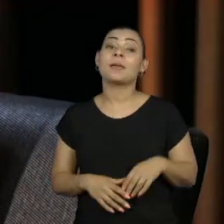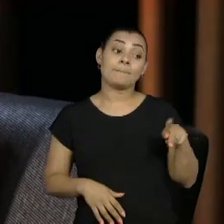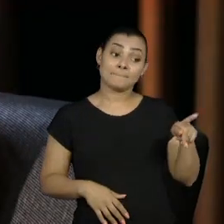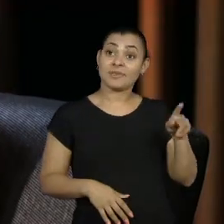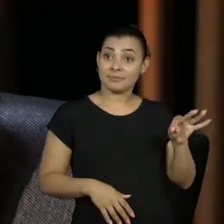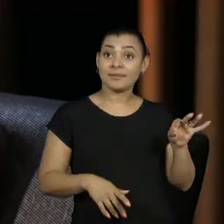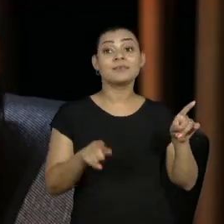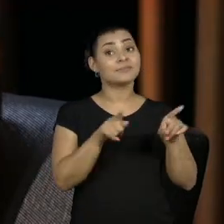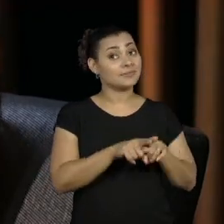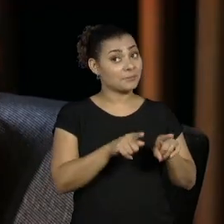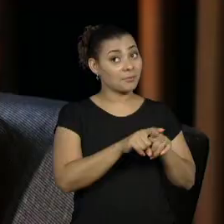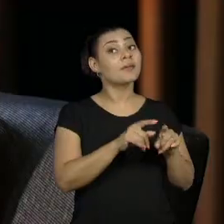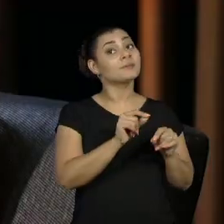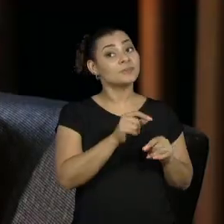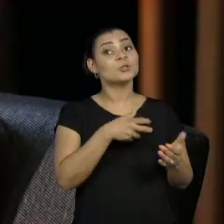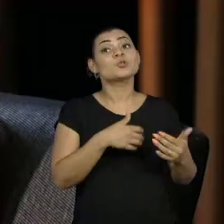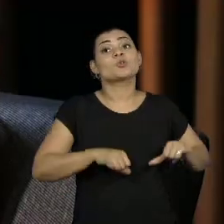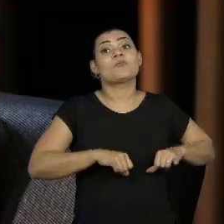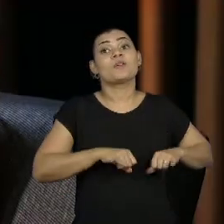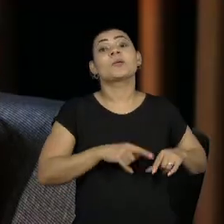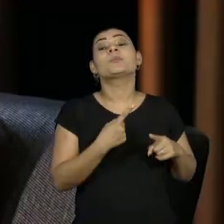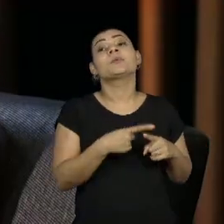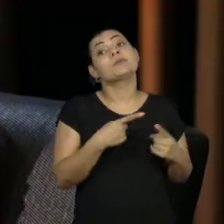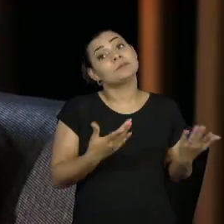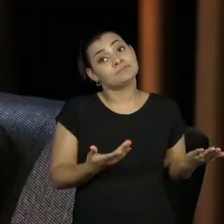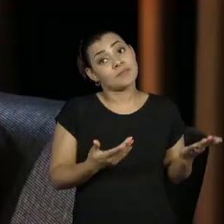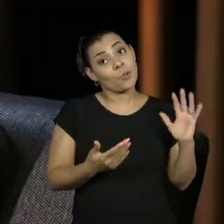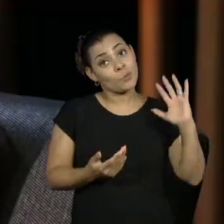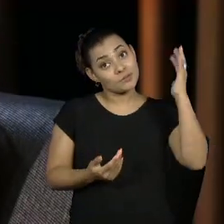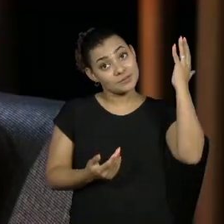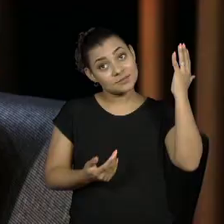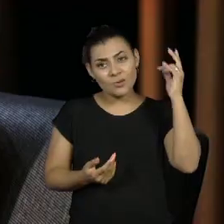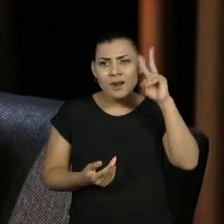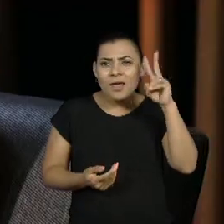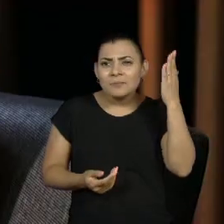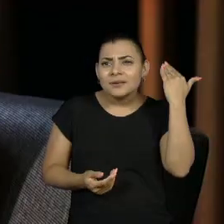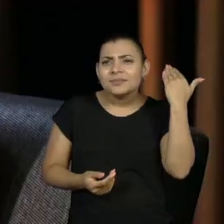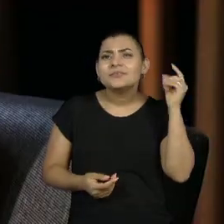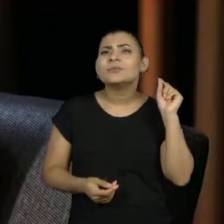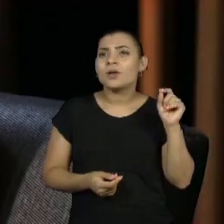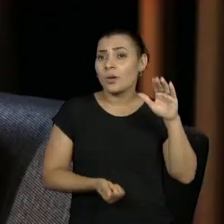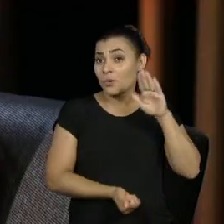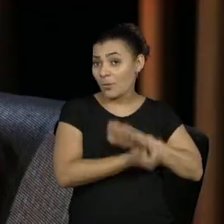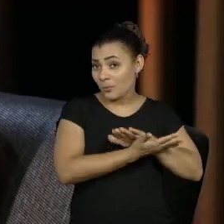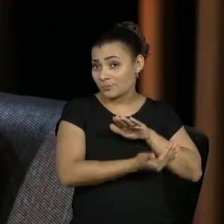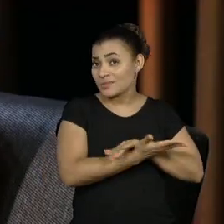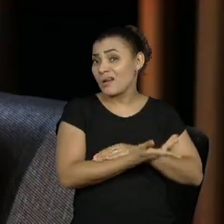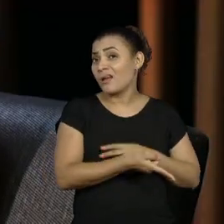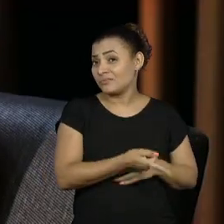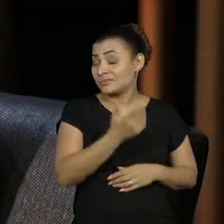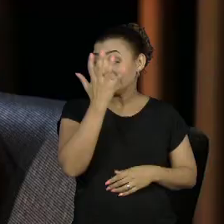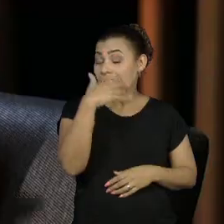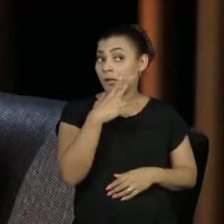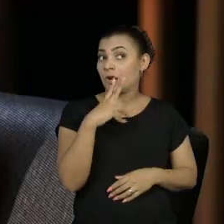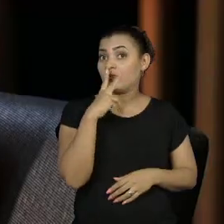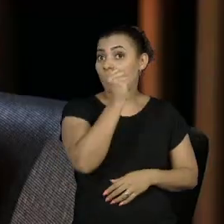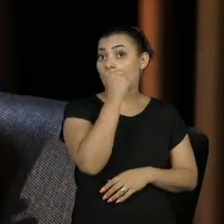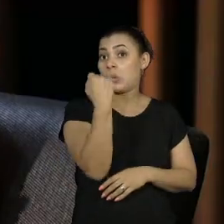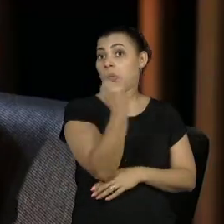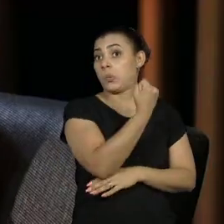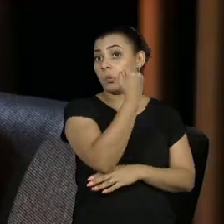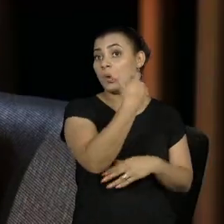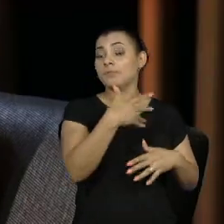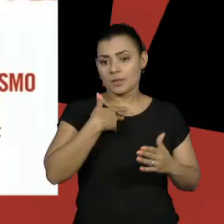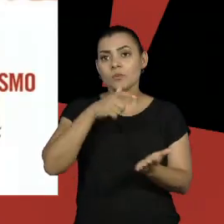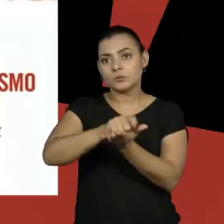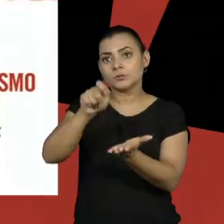PT o que também está pagando pela pelo que aconteceu nada a questão da corrupção essa forma que são muito forte eu